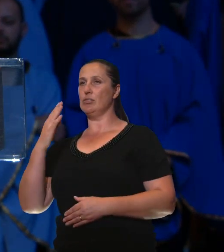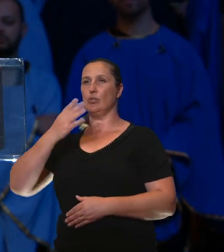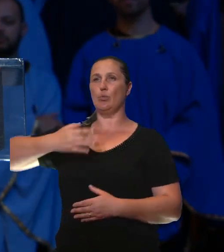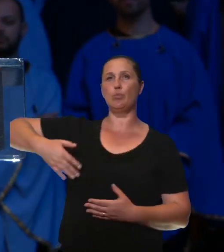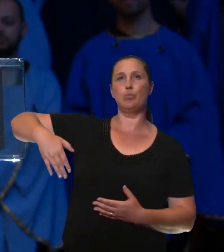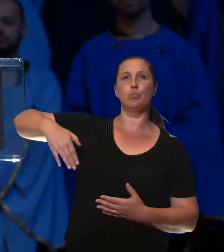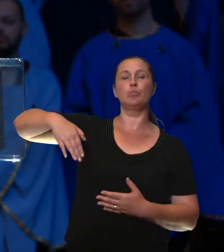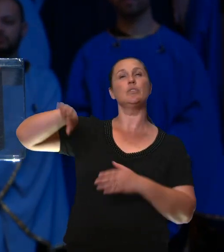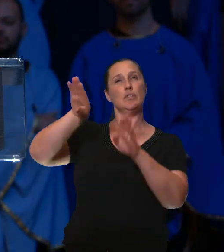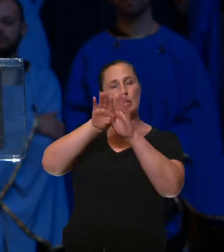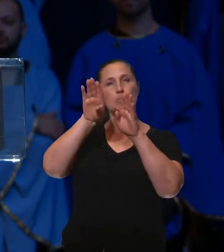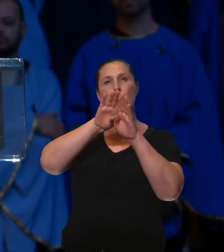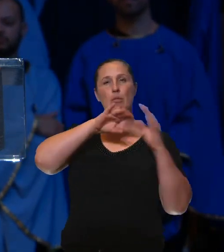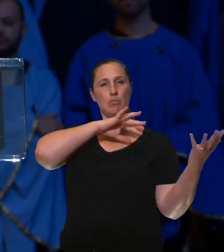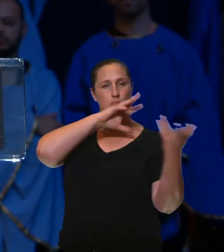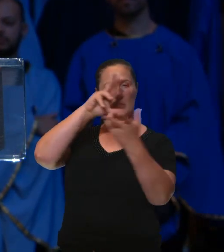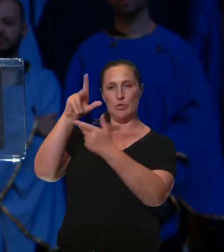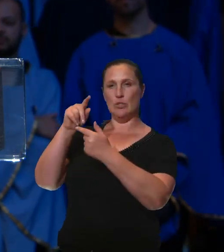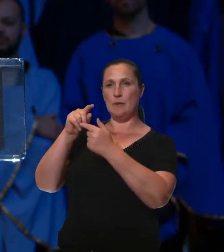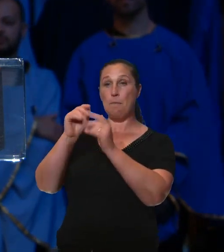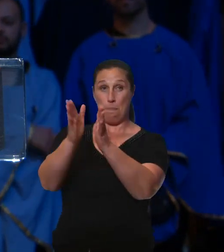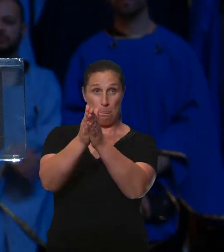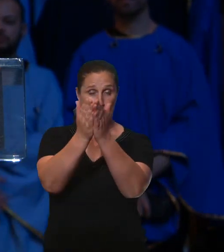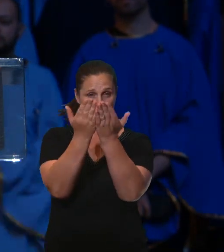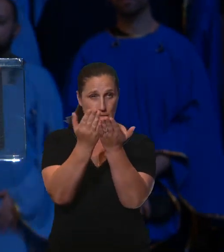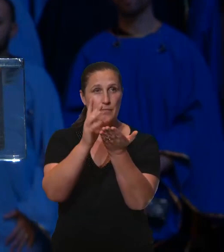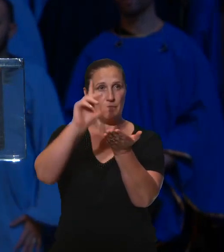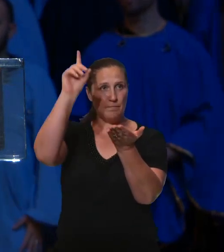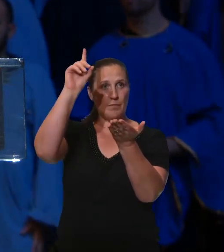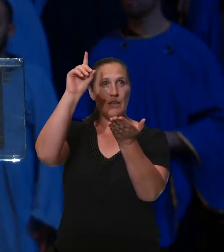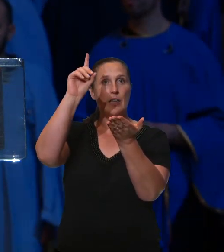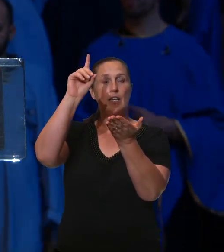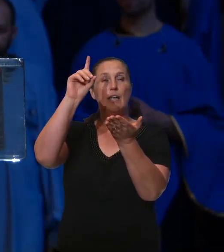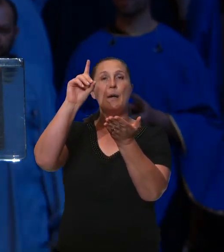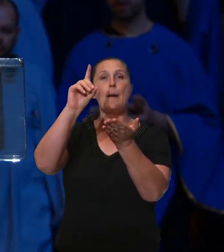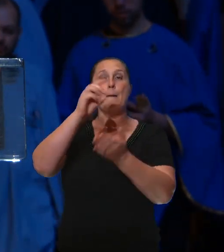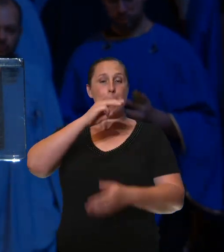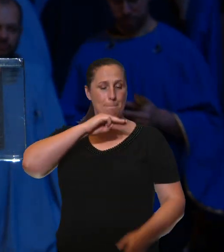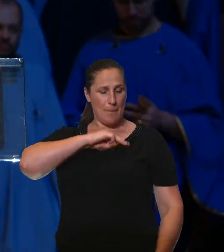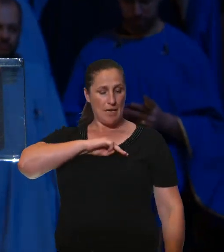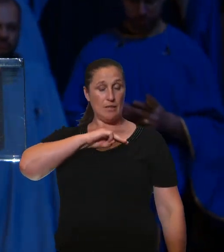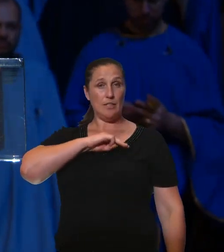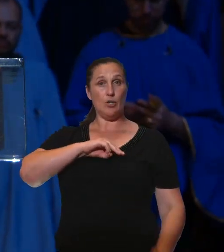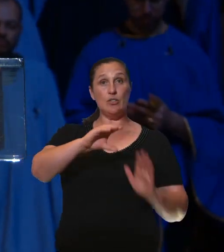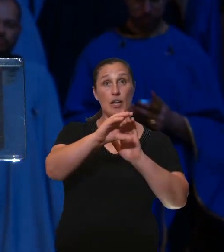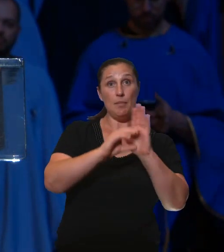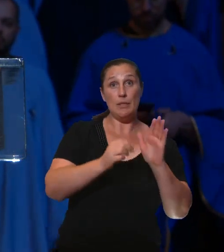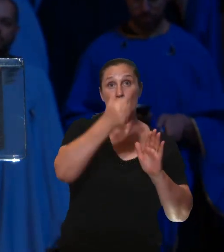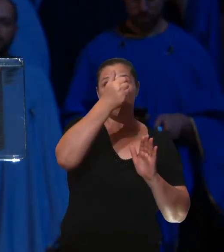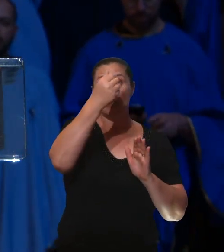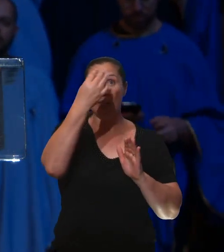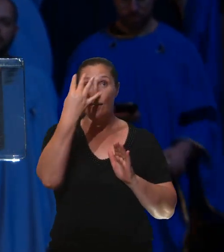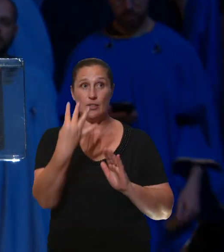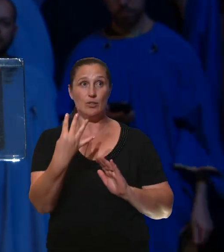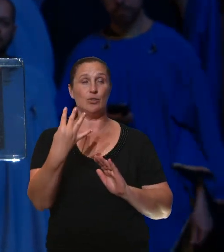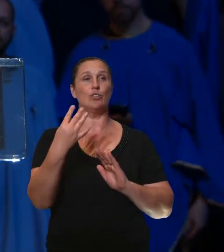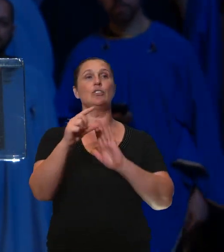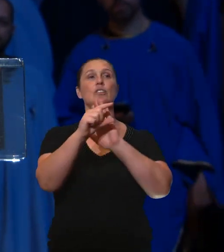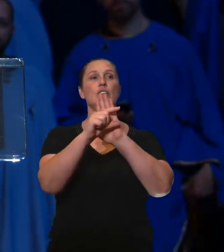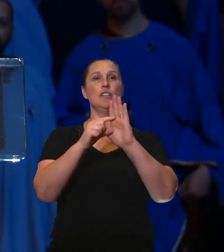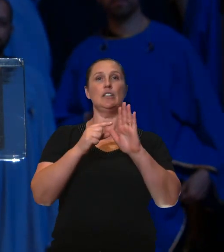mundo. Amém? Por gentileza, abra sua Bíblia no Evangelho de Mateus, capítulo 14,